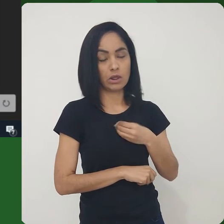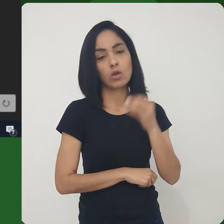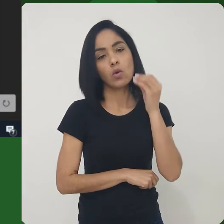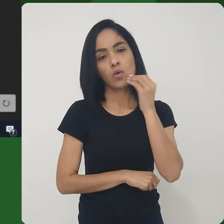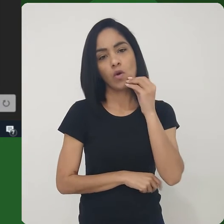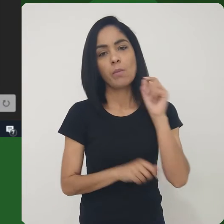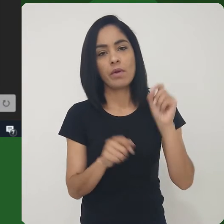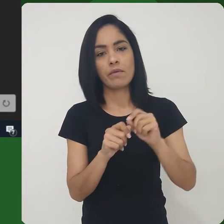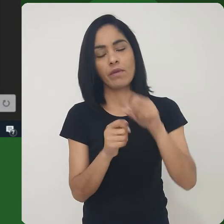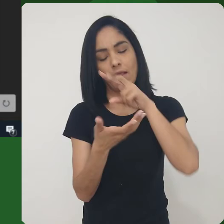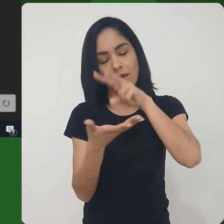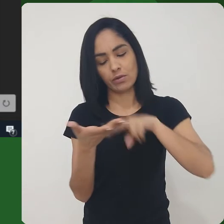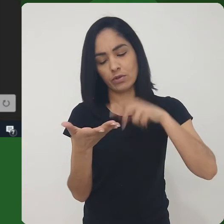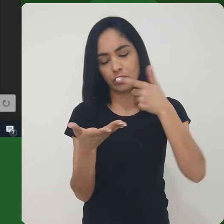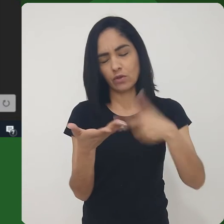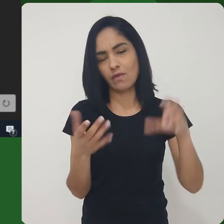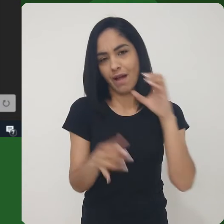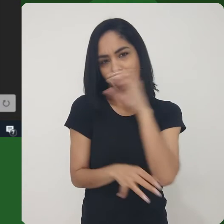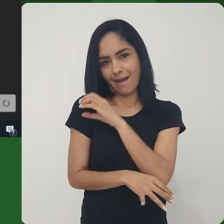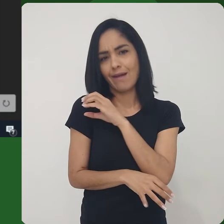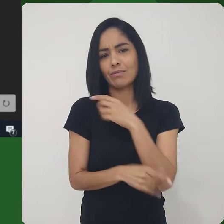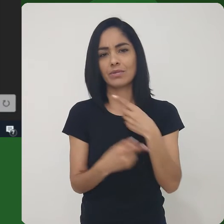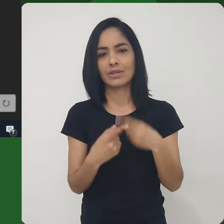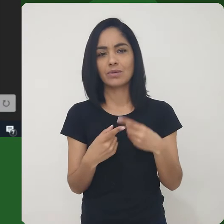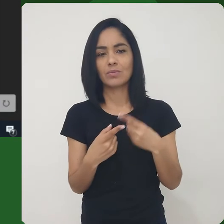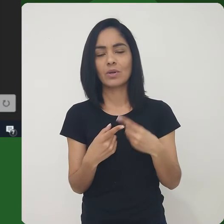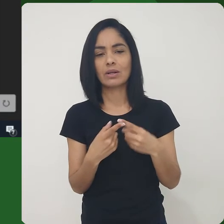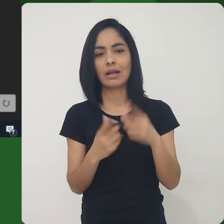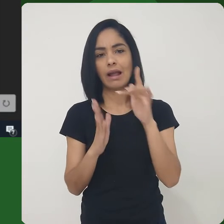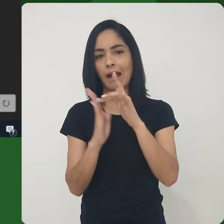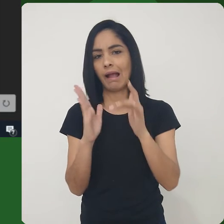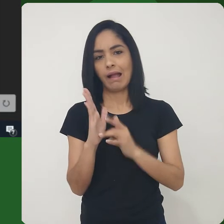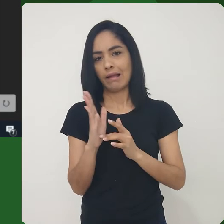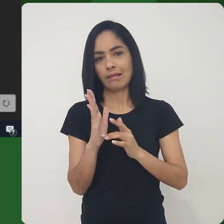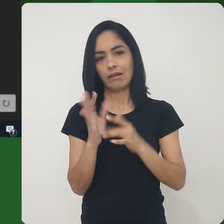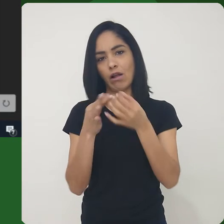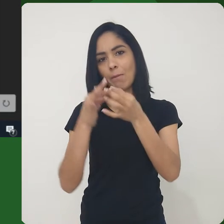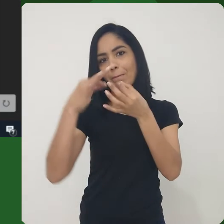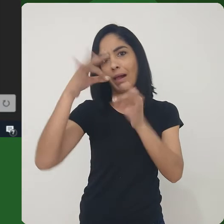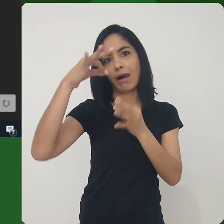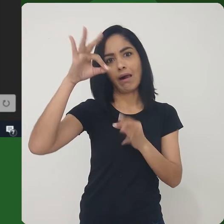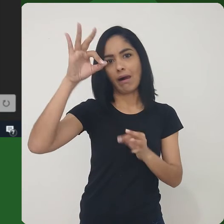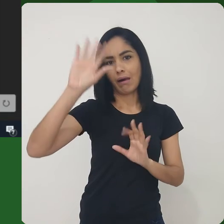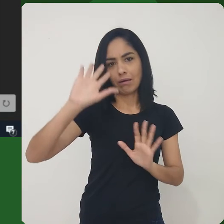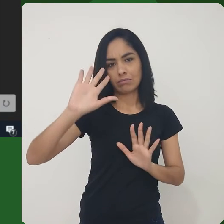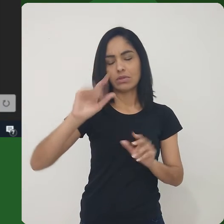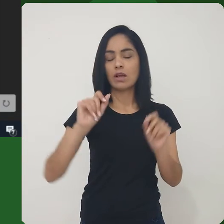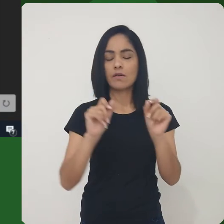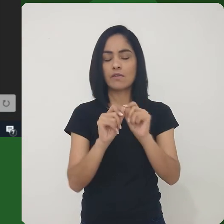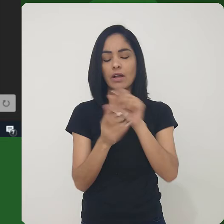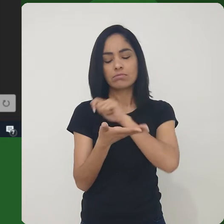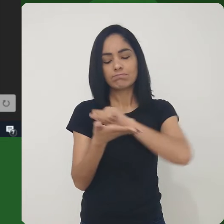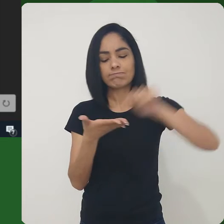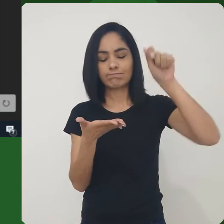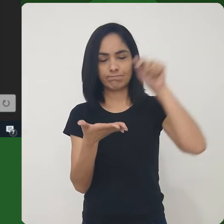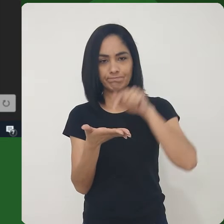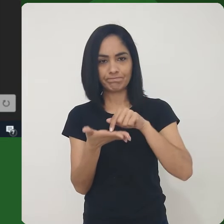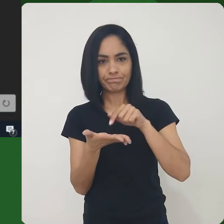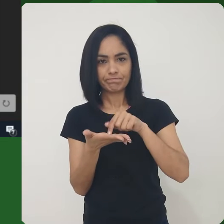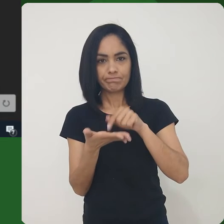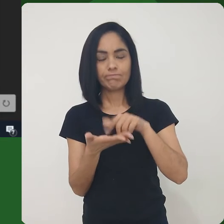presentes. Claro que eles ainda farão mais uma leitura rápida, né? Porque geralmente a ata não é muito longa, e aí realmente